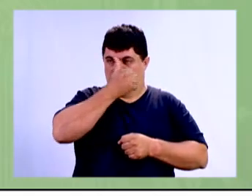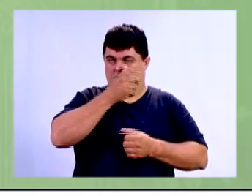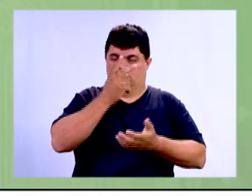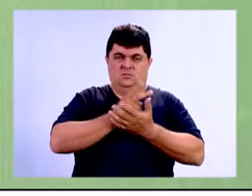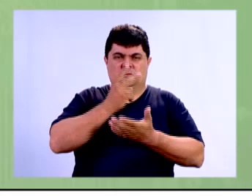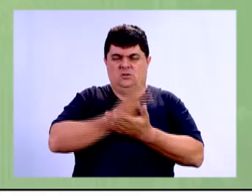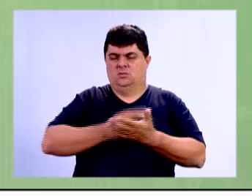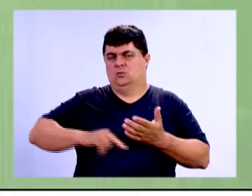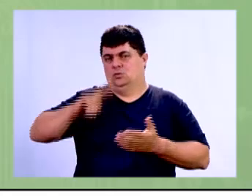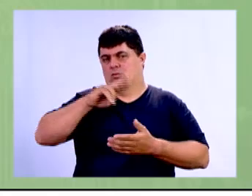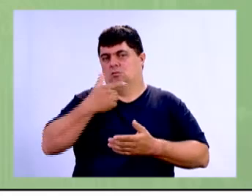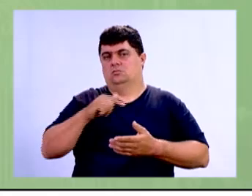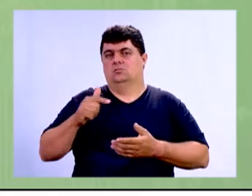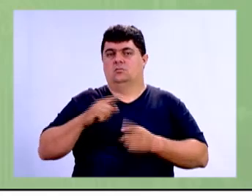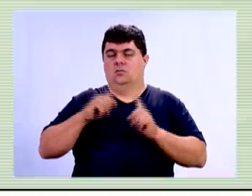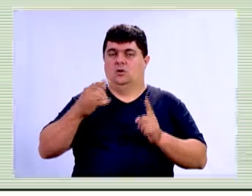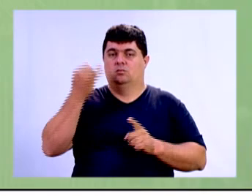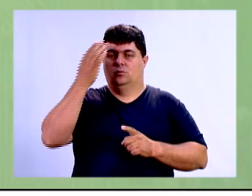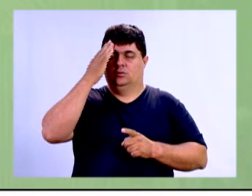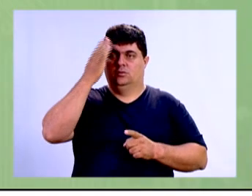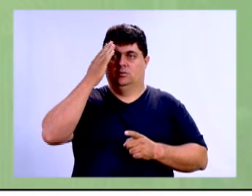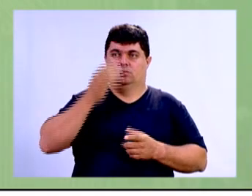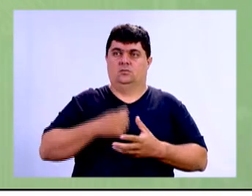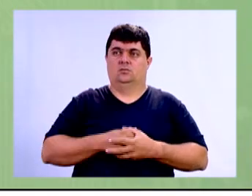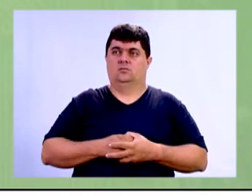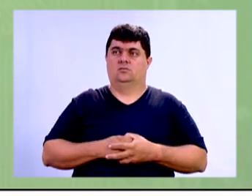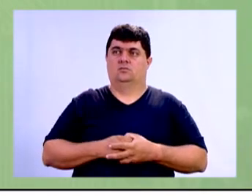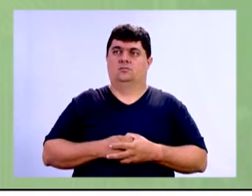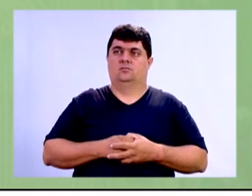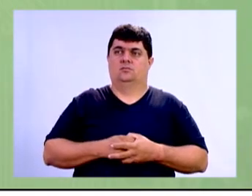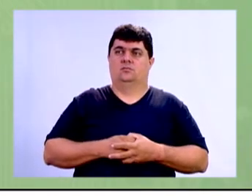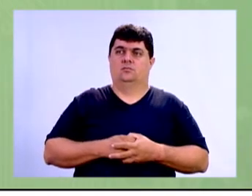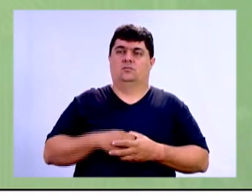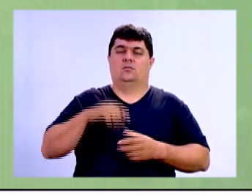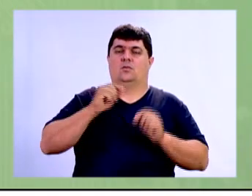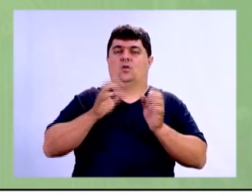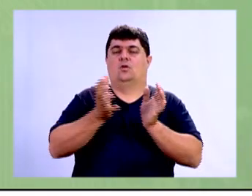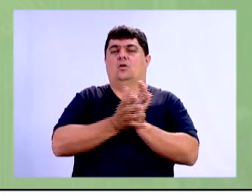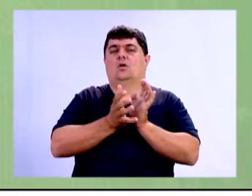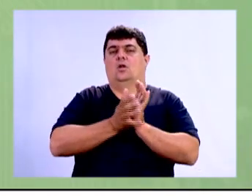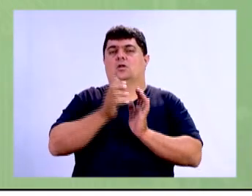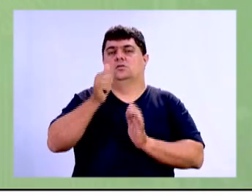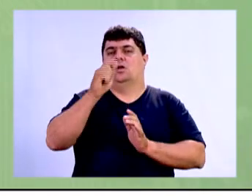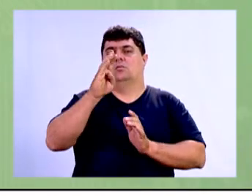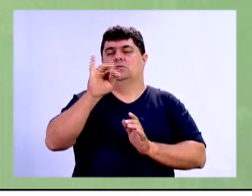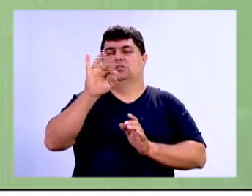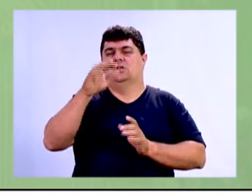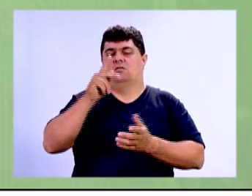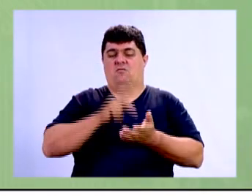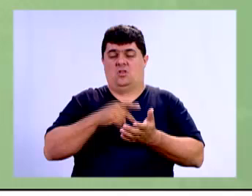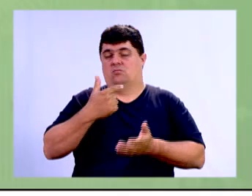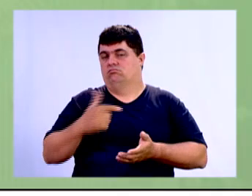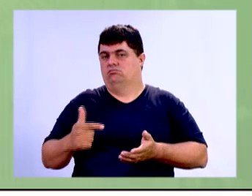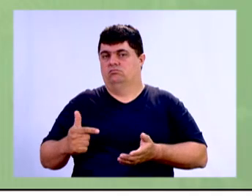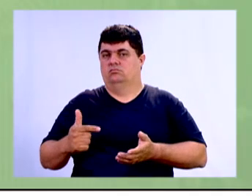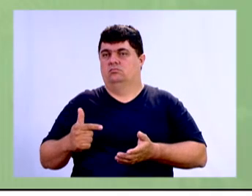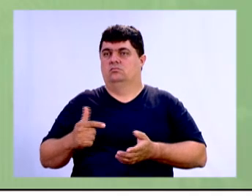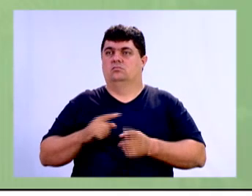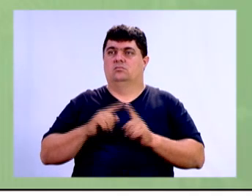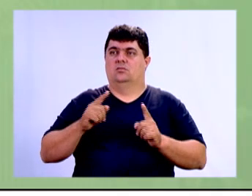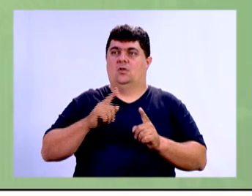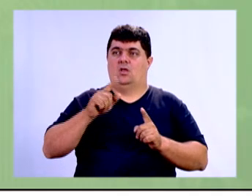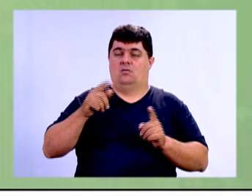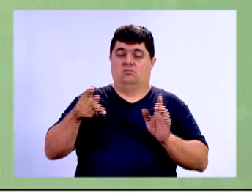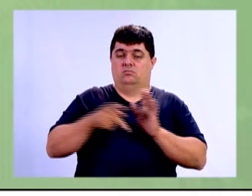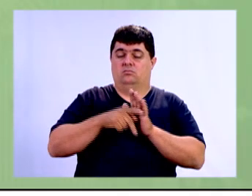que a gente utiliza, mas é importante saber. Primeiro, o que são classes abstratas? Bem, a classe define as características